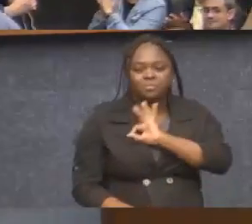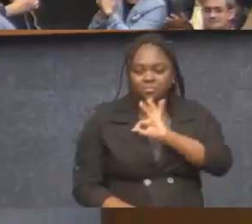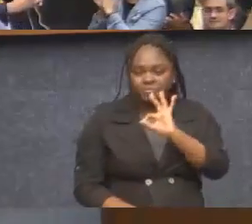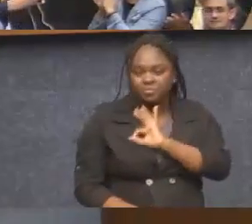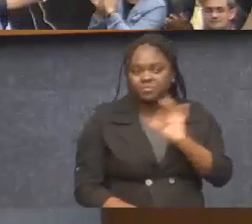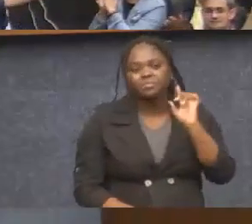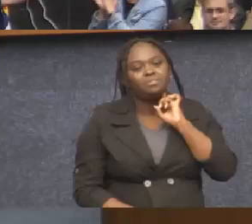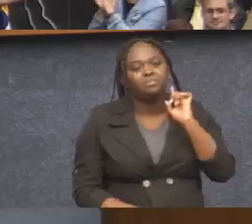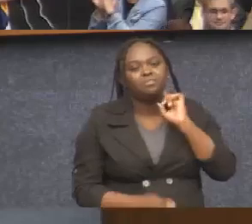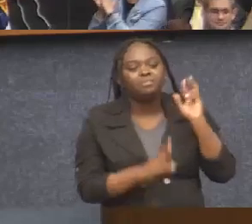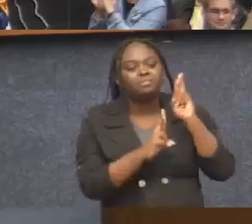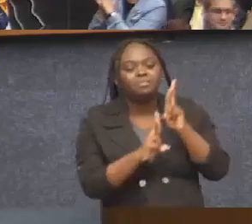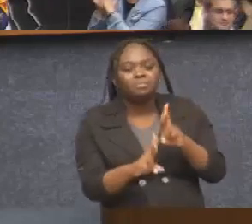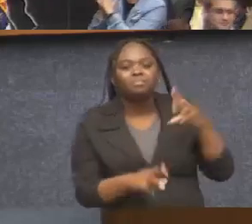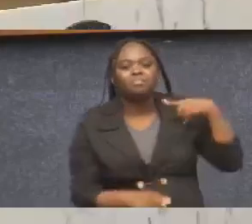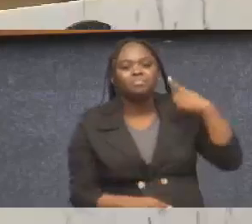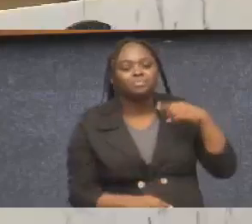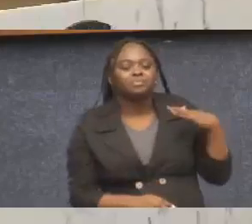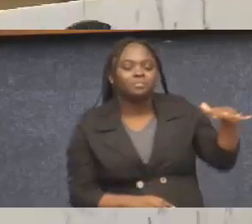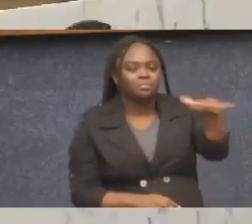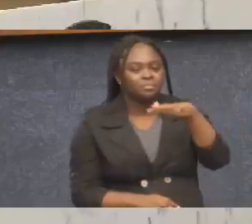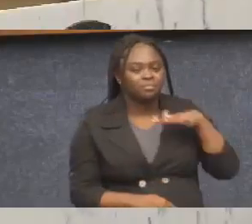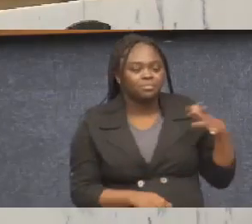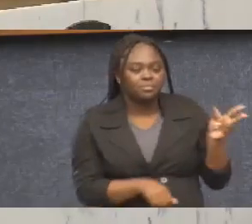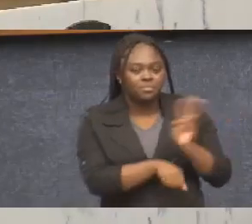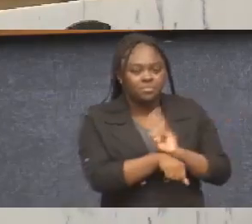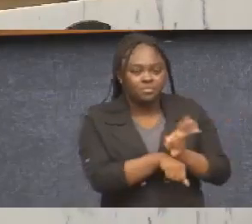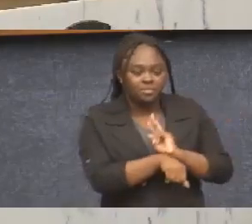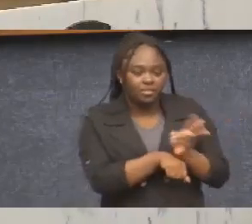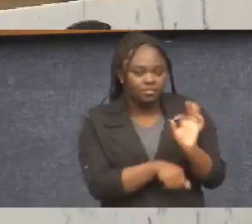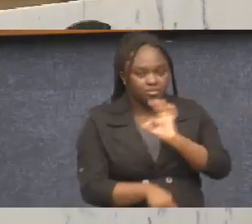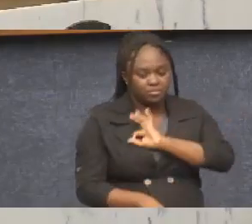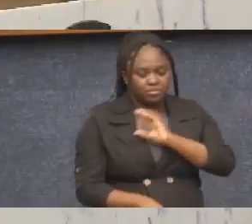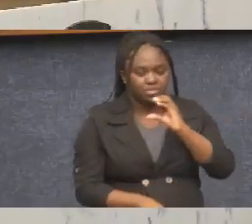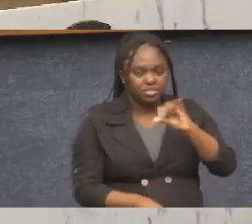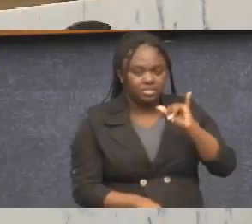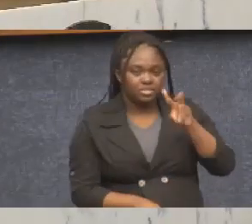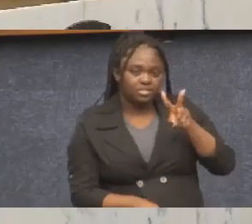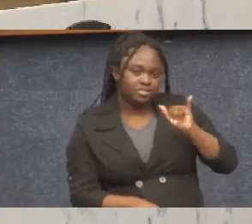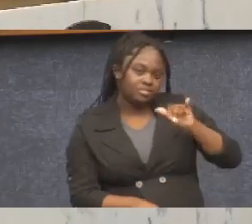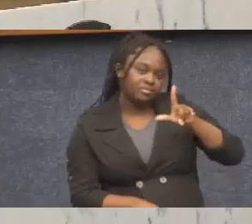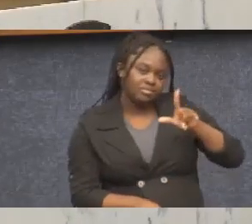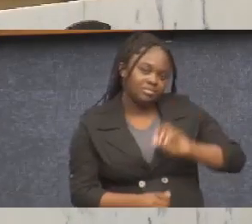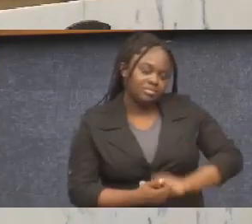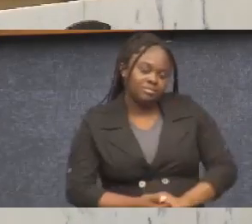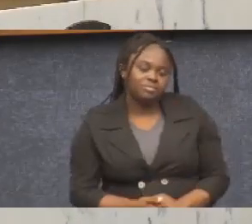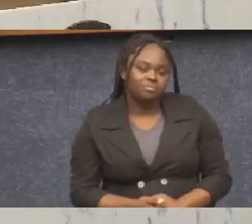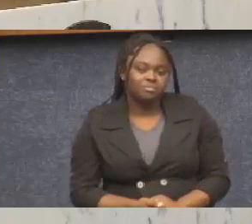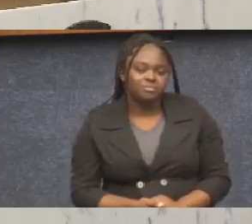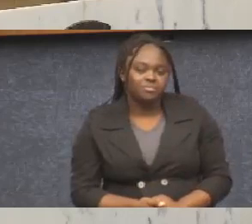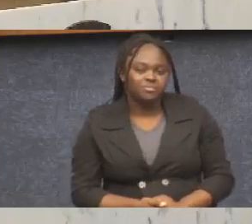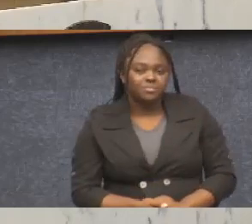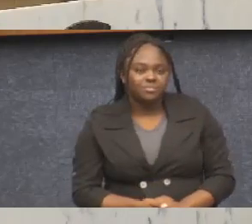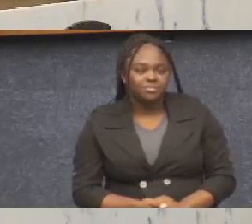representando a delegada-geral chefe da Polícia Civil, Letícia Batista Gamboz de Reis.